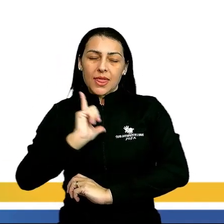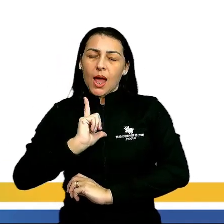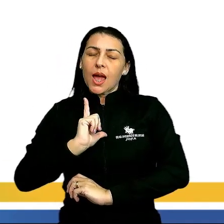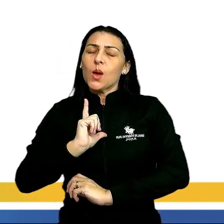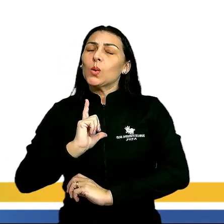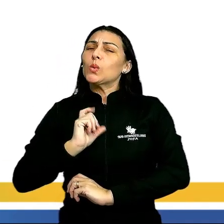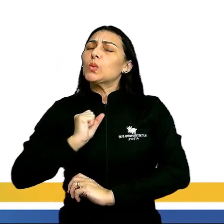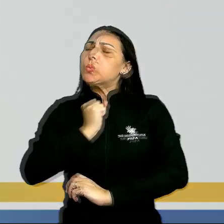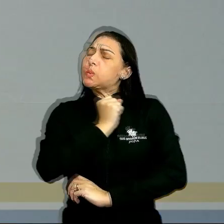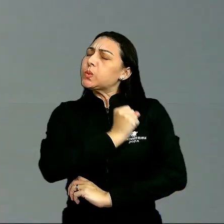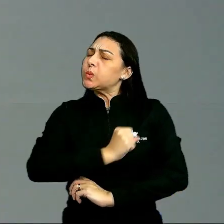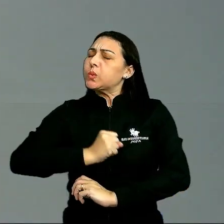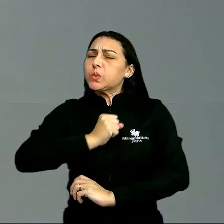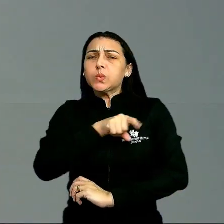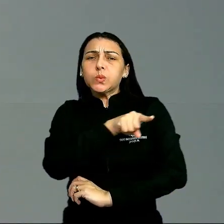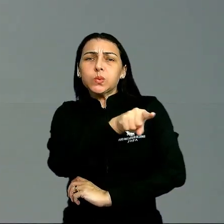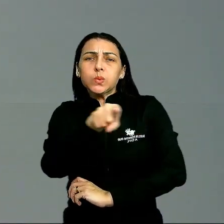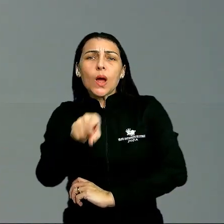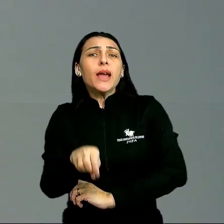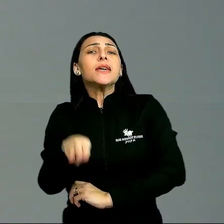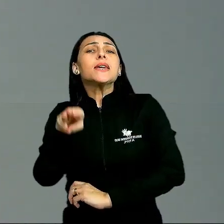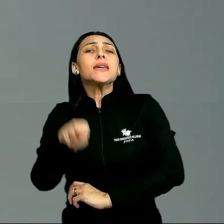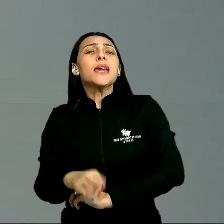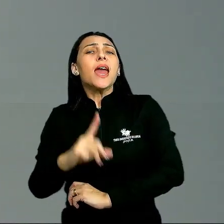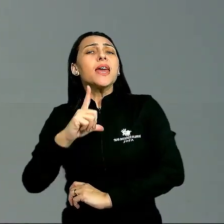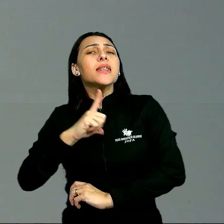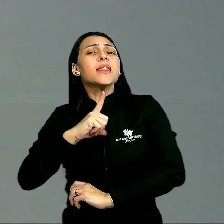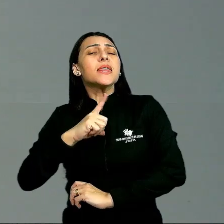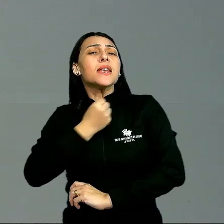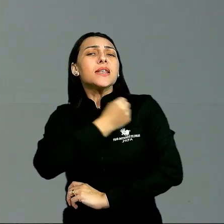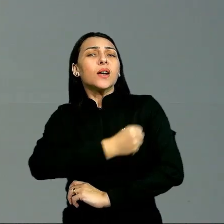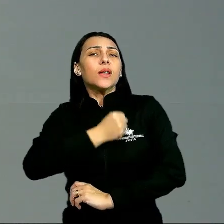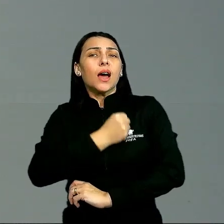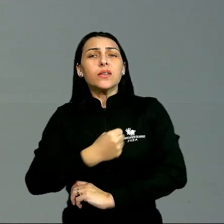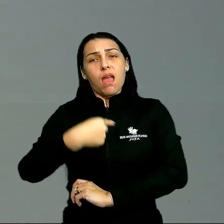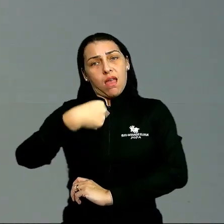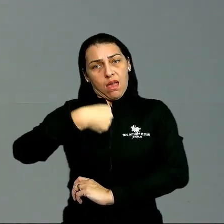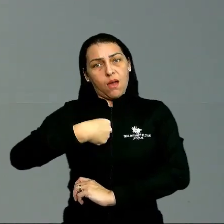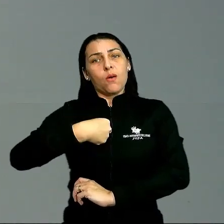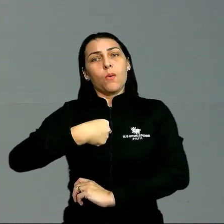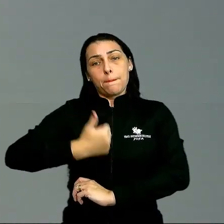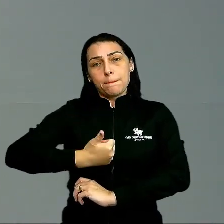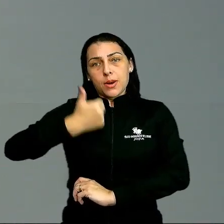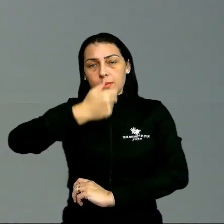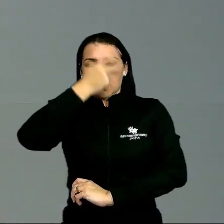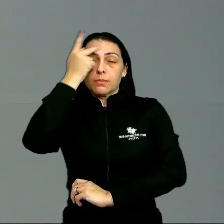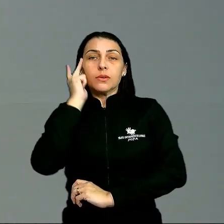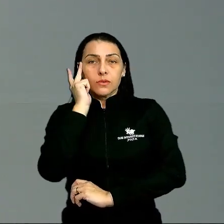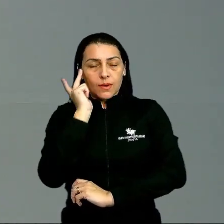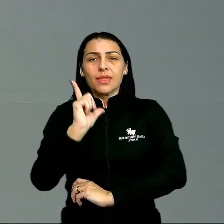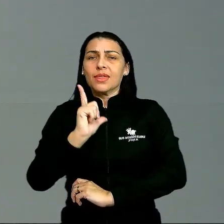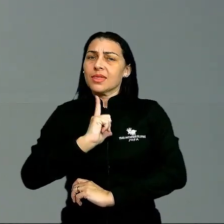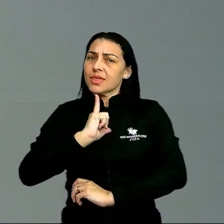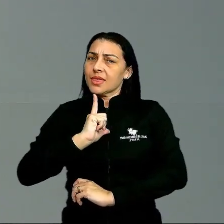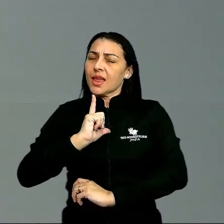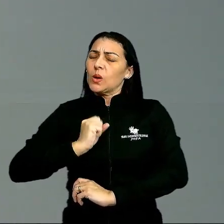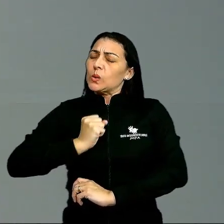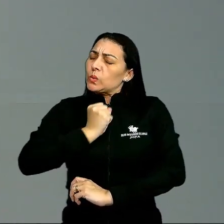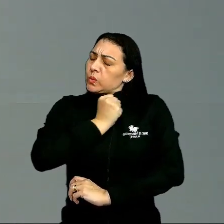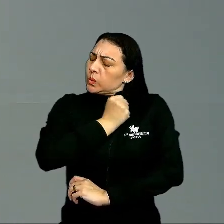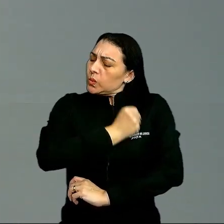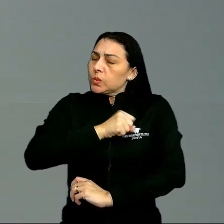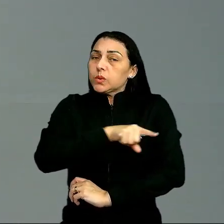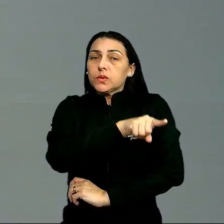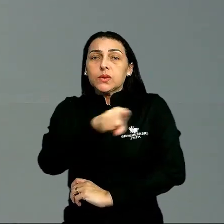tantas saudades de vocês. Quem tenho tantas saudades de vocês? Eu, primeira pessoa. Eu tenho tantas saudades de